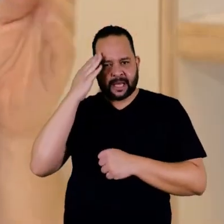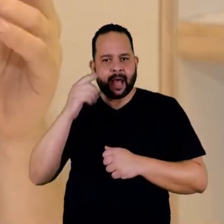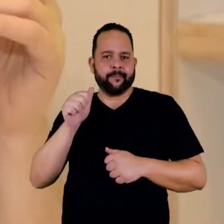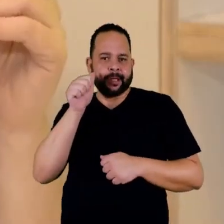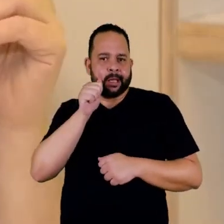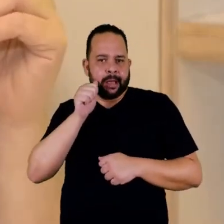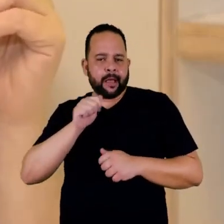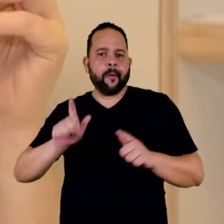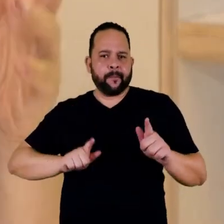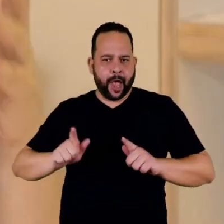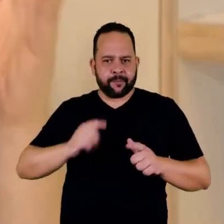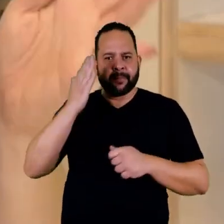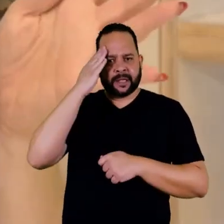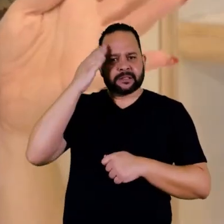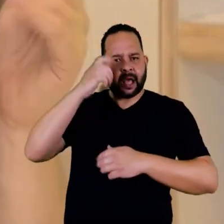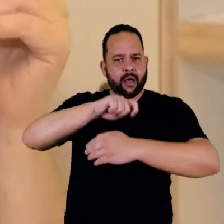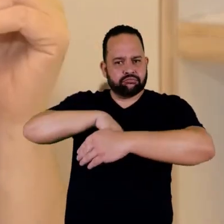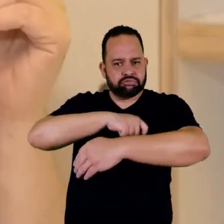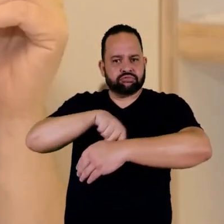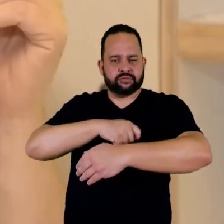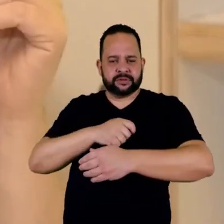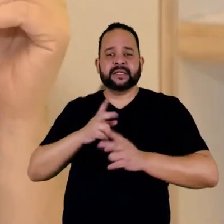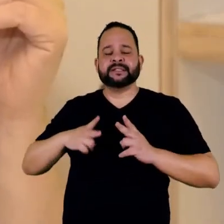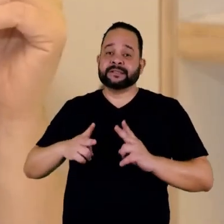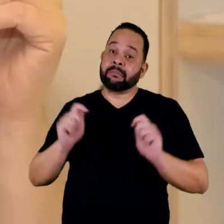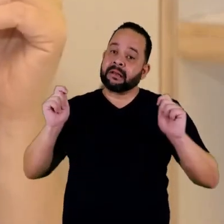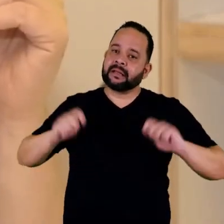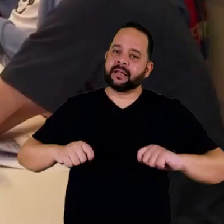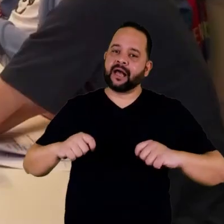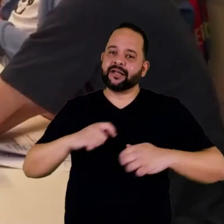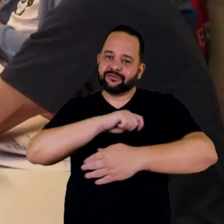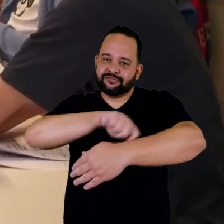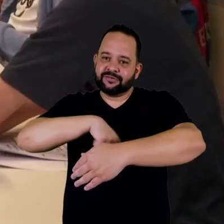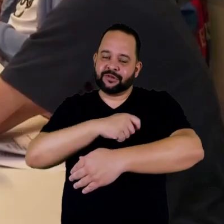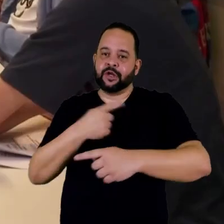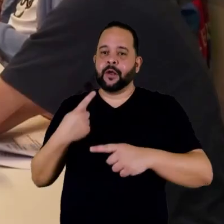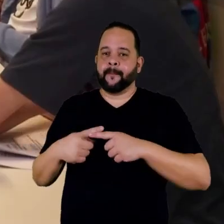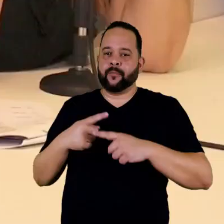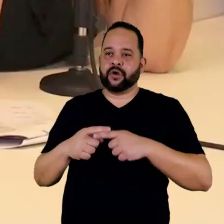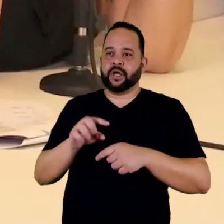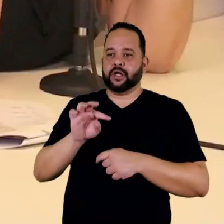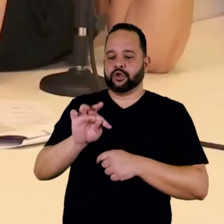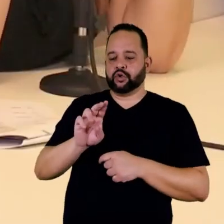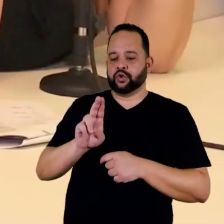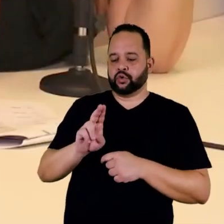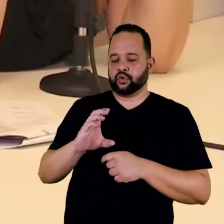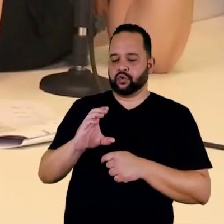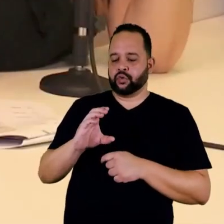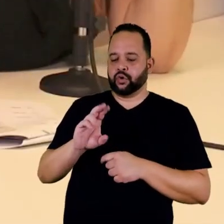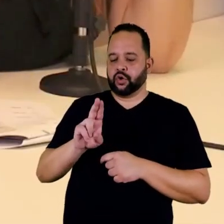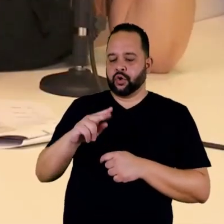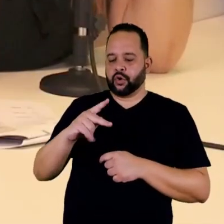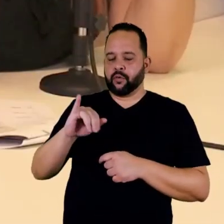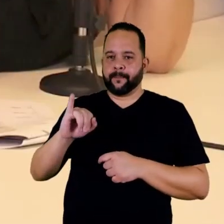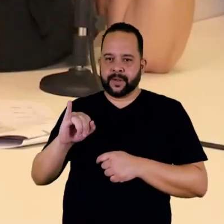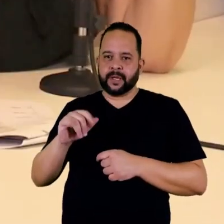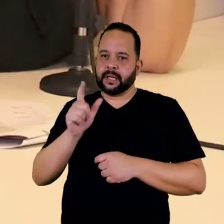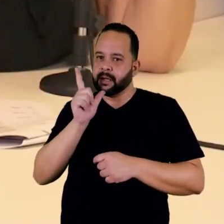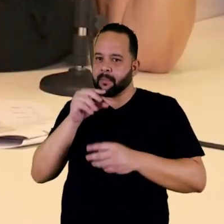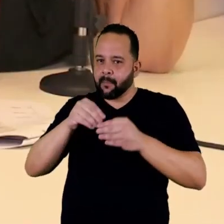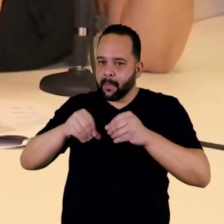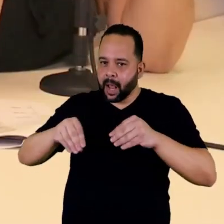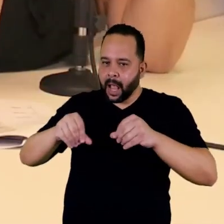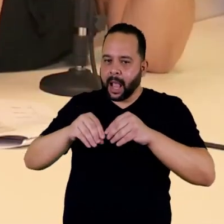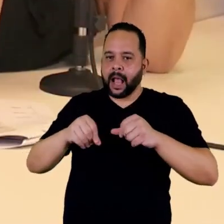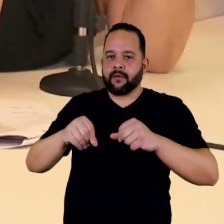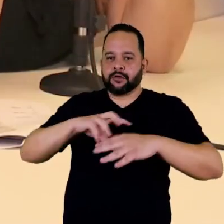primas sabem fazer e aí a gente faz sempre que pode o tucupi é um é um um líquido que ele sai